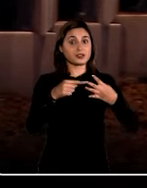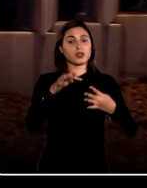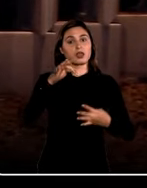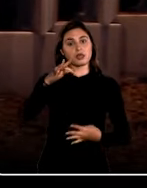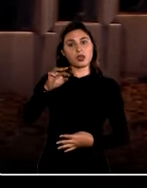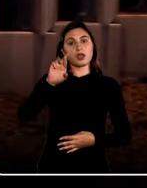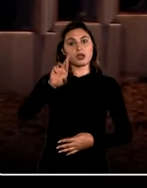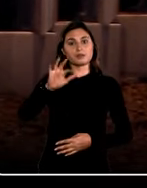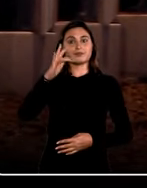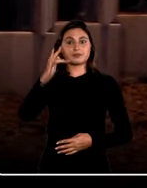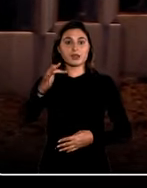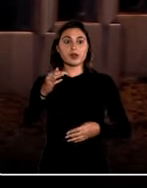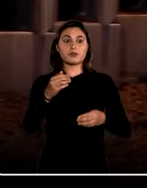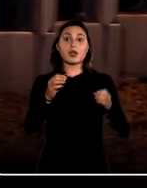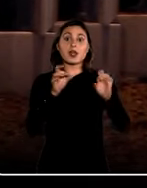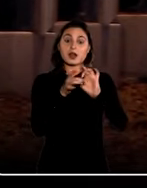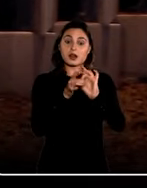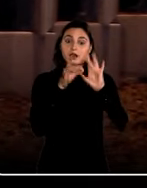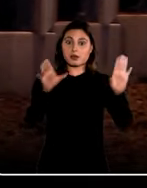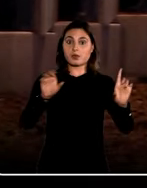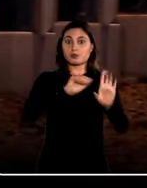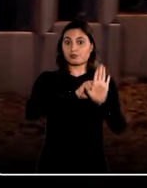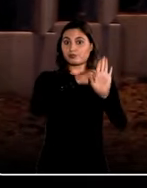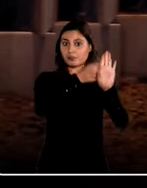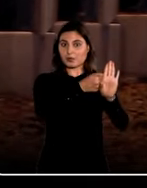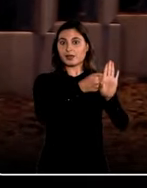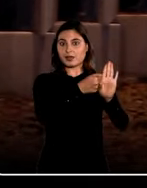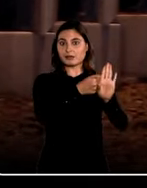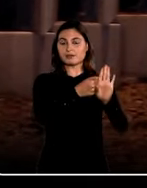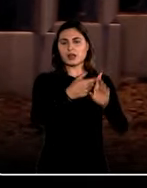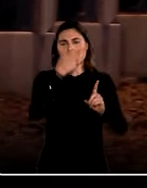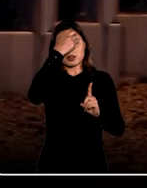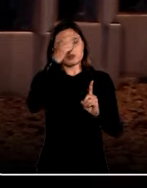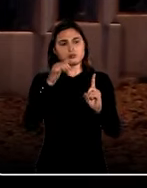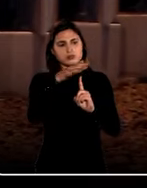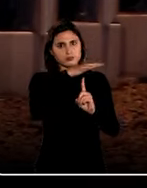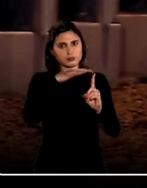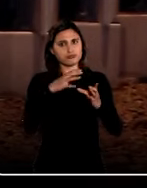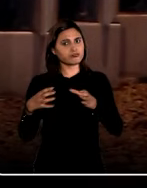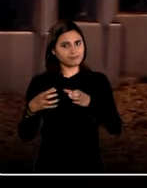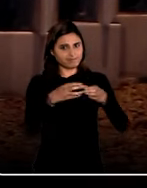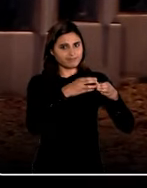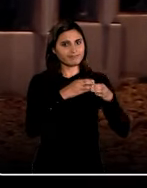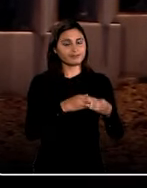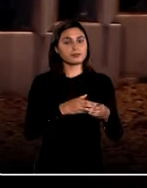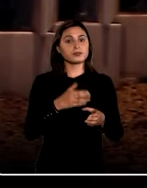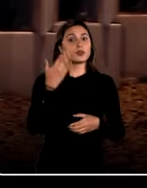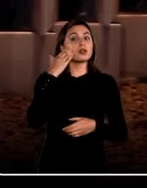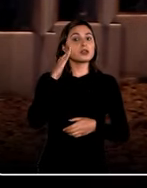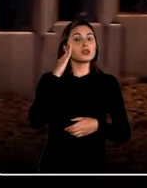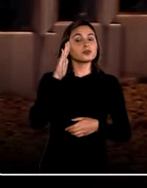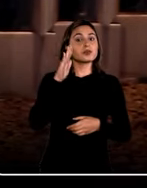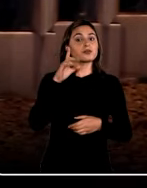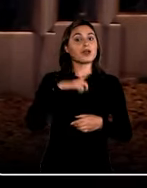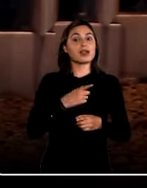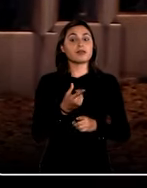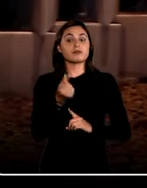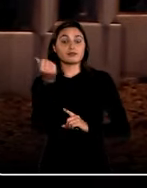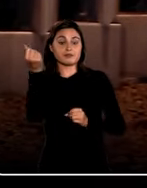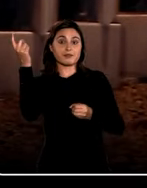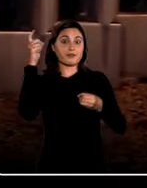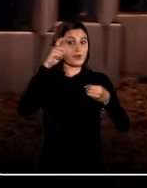o trf2 liberou o bloqueio relativo aos danos morais coletivos o entendimento é de que eventual